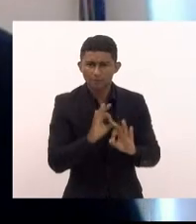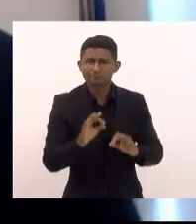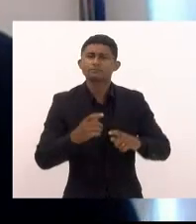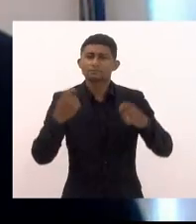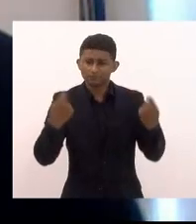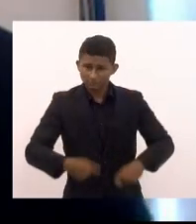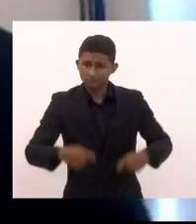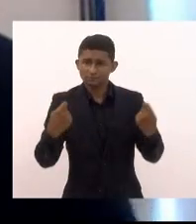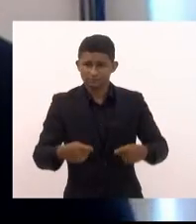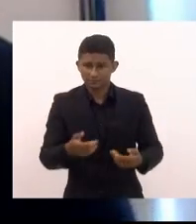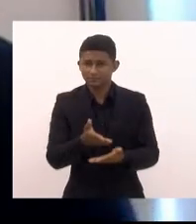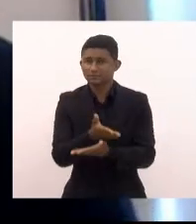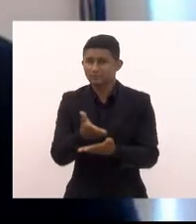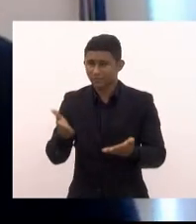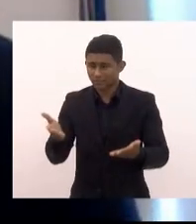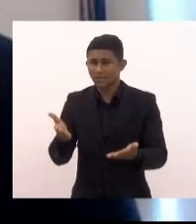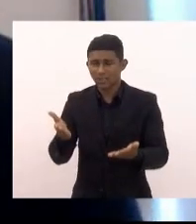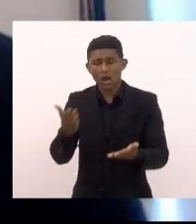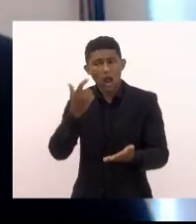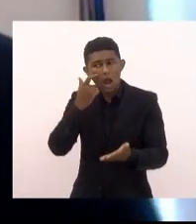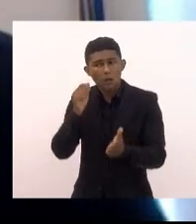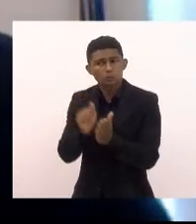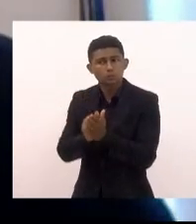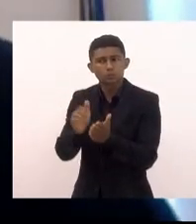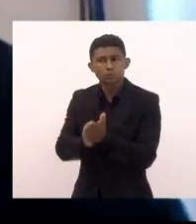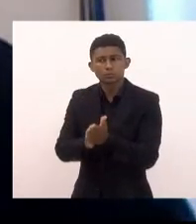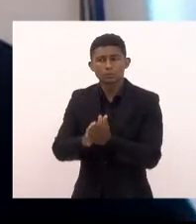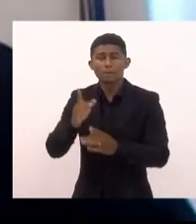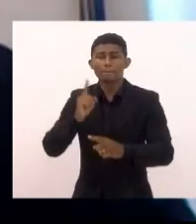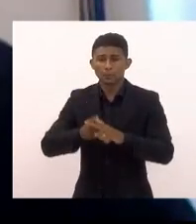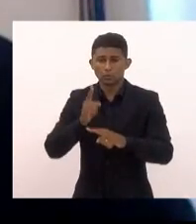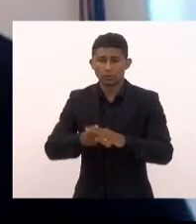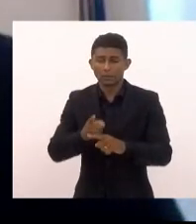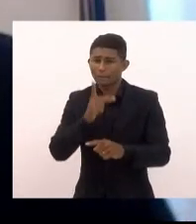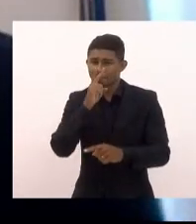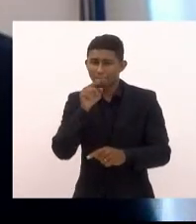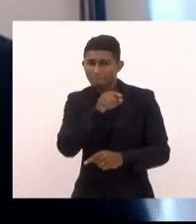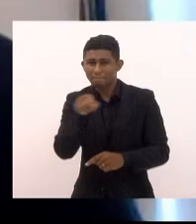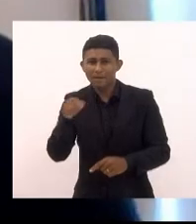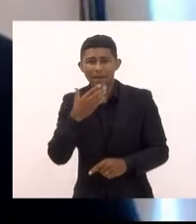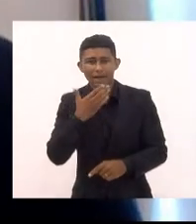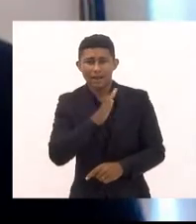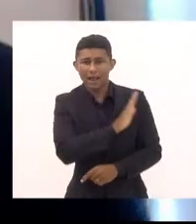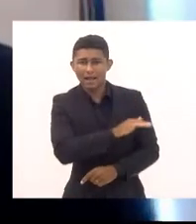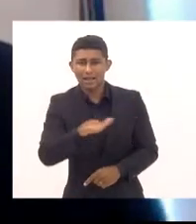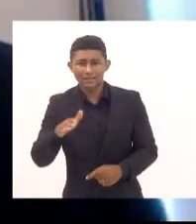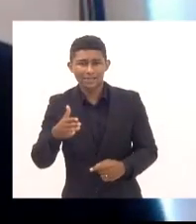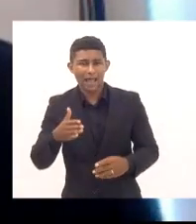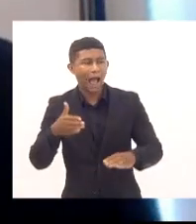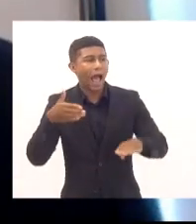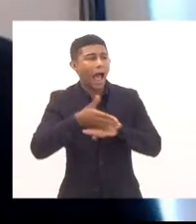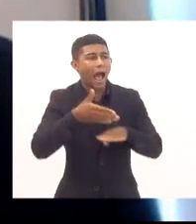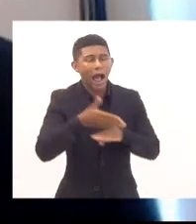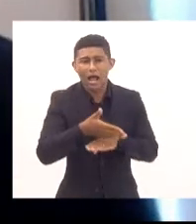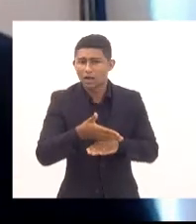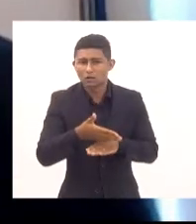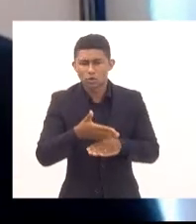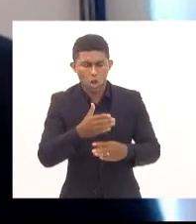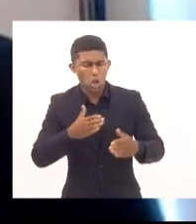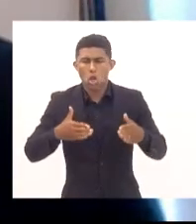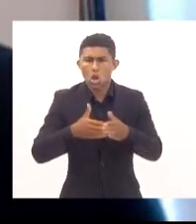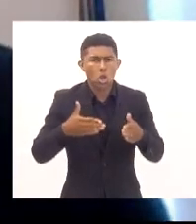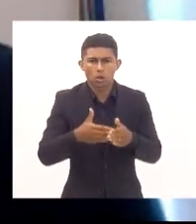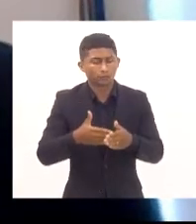negando à criança ou adolescente esse direito à saúde pública. Então, é muito importante que as nossas escolas sejam instrumentos de